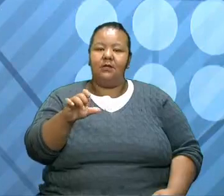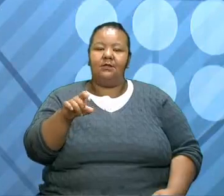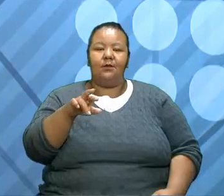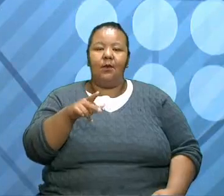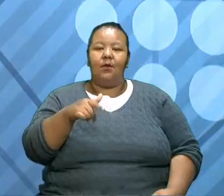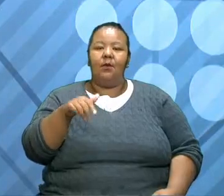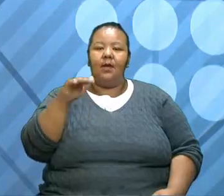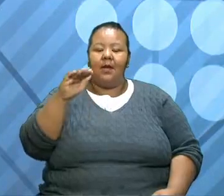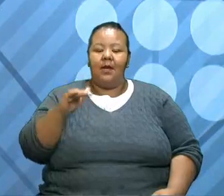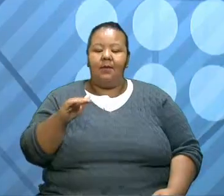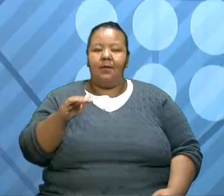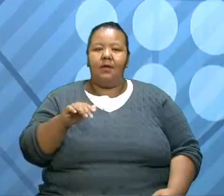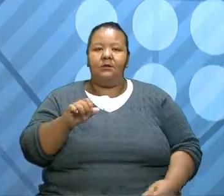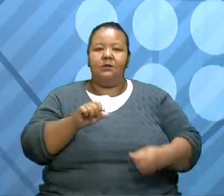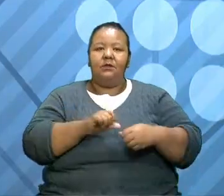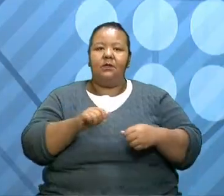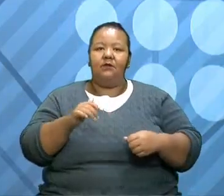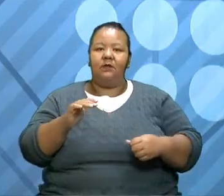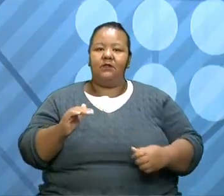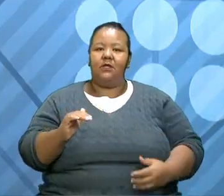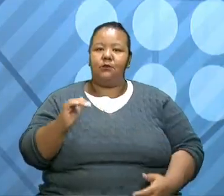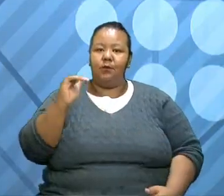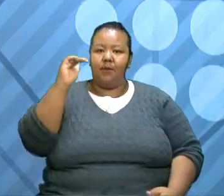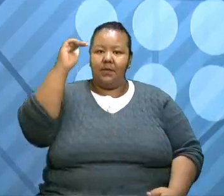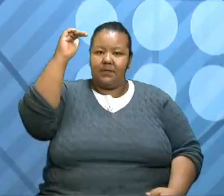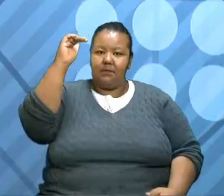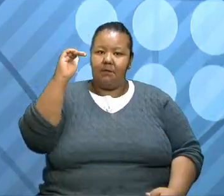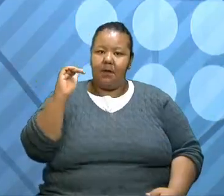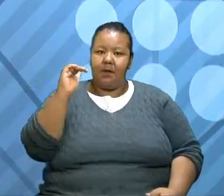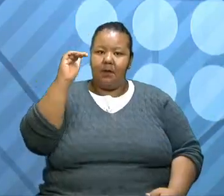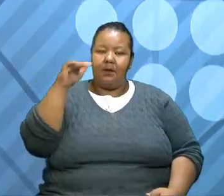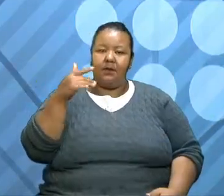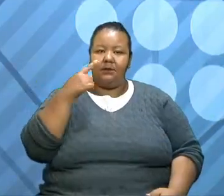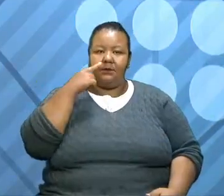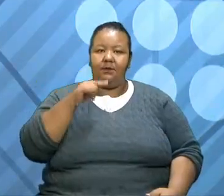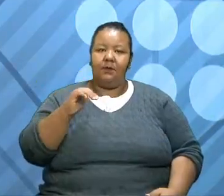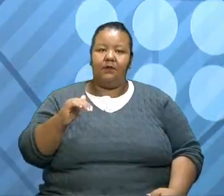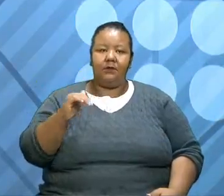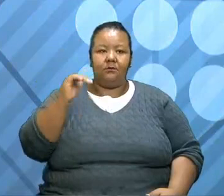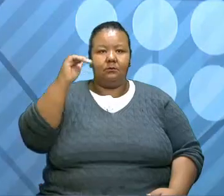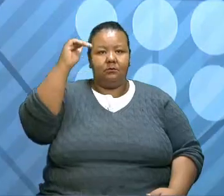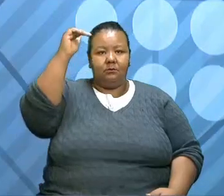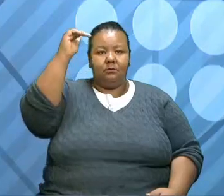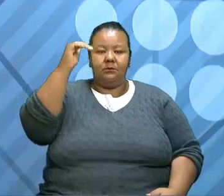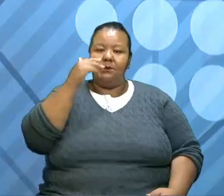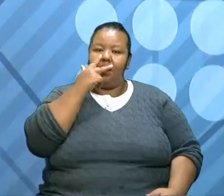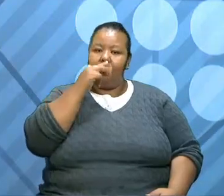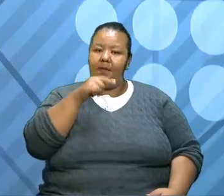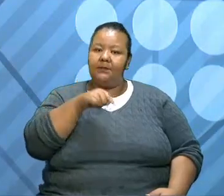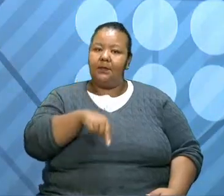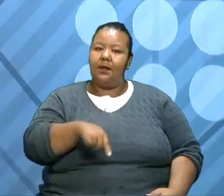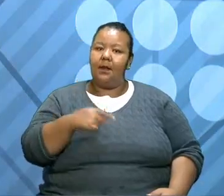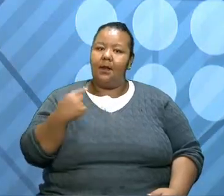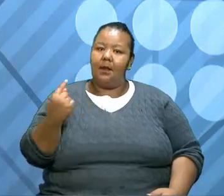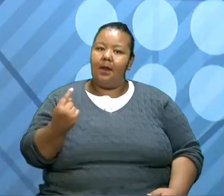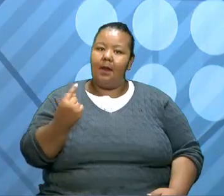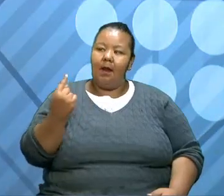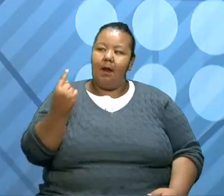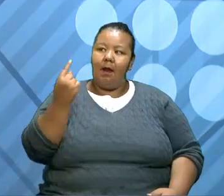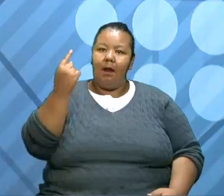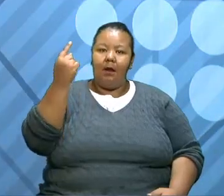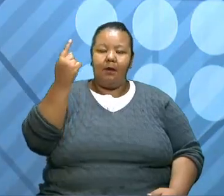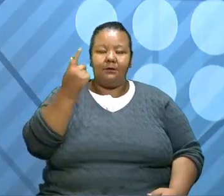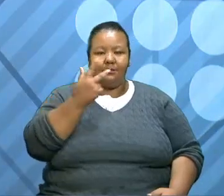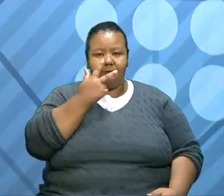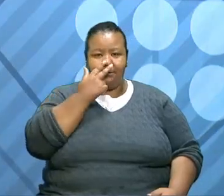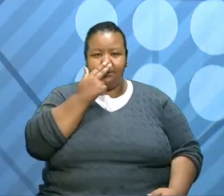baixo. O que ele faz? Ele faz gestos para cima. Então, toda vez que ele faz isso, aparece, tem a sensação que